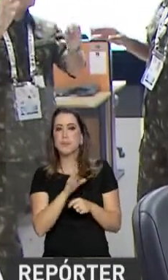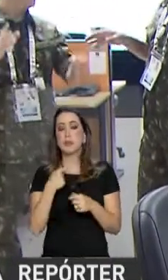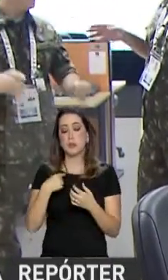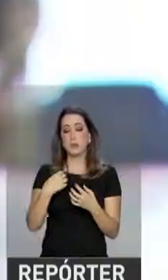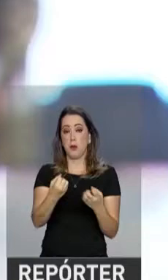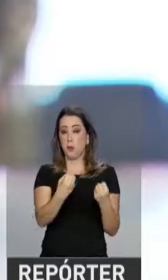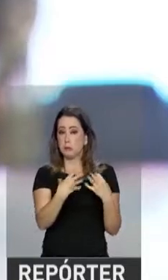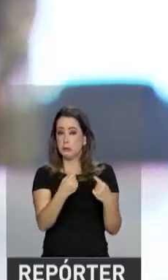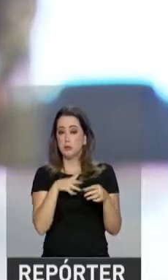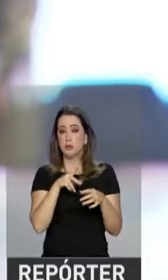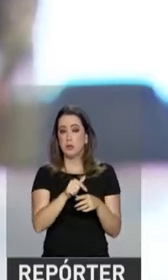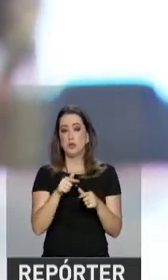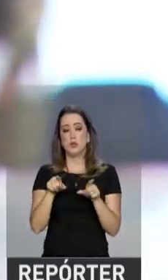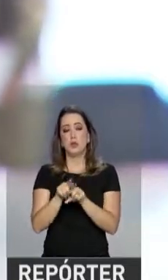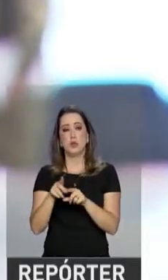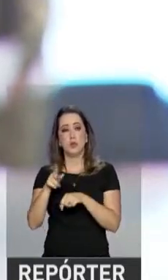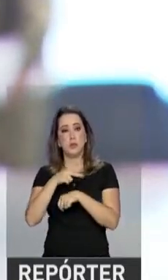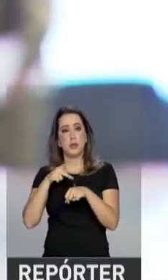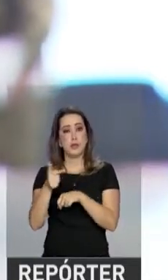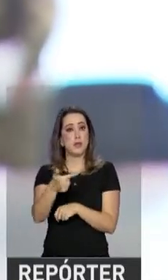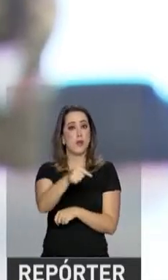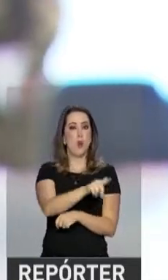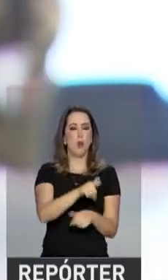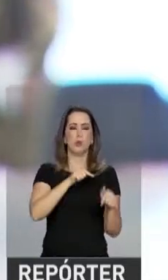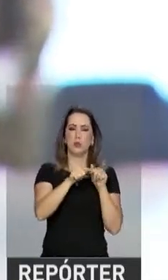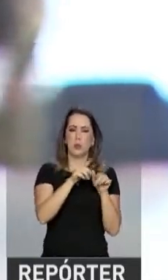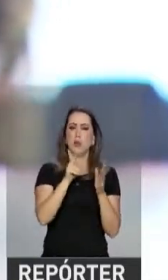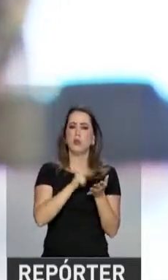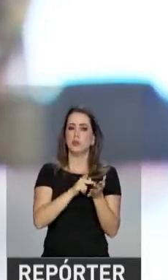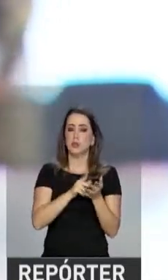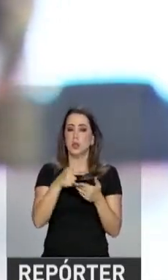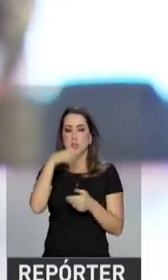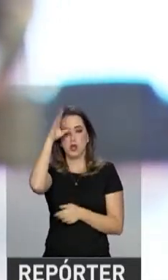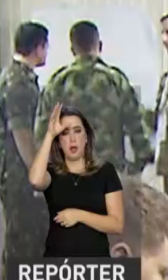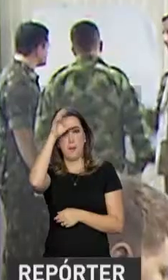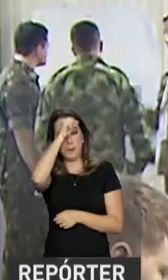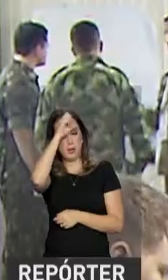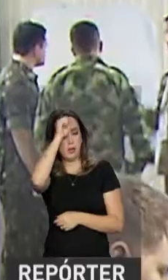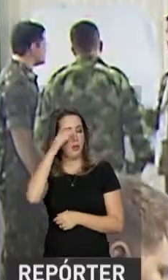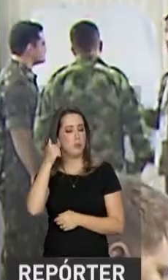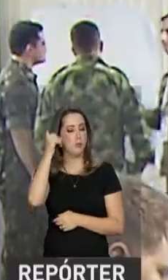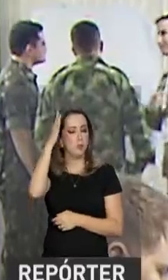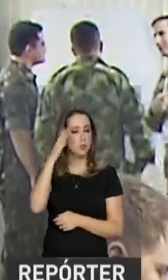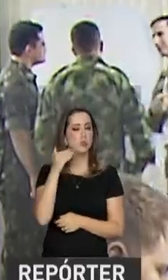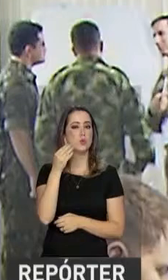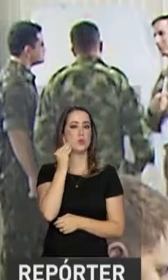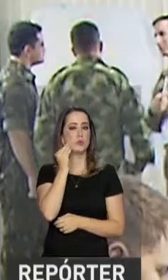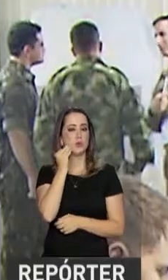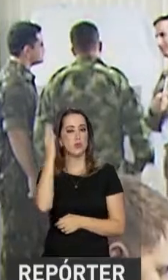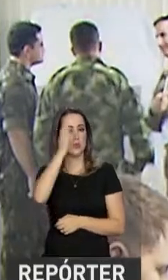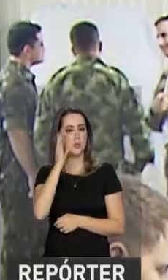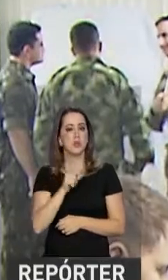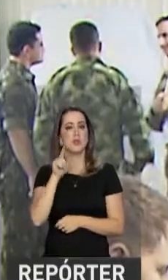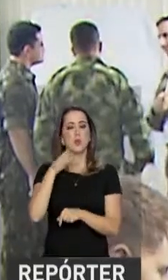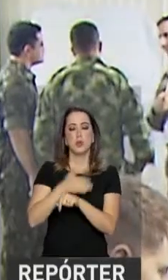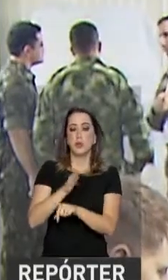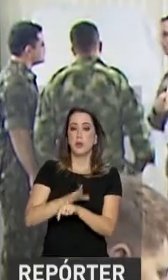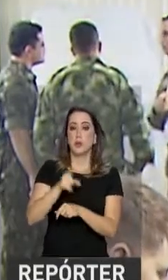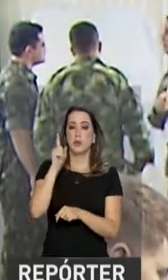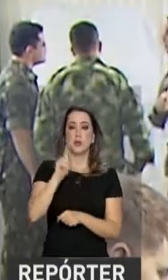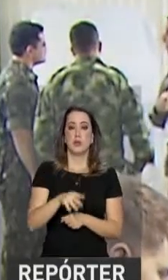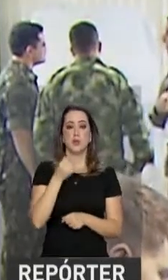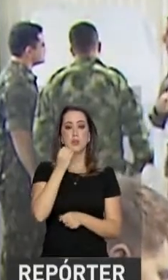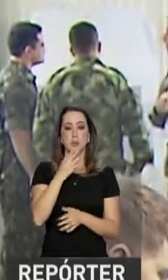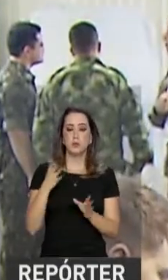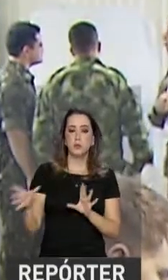do Marfim. Além de aprender com a experiência brasileira, acredita que o exercício é uma ótima oportunidade